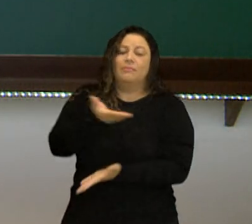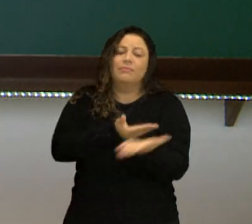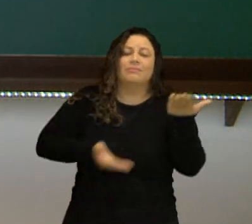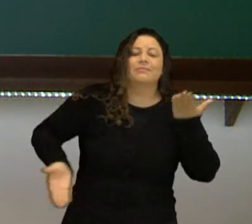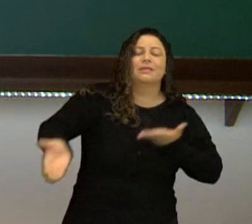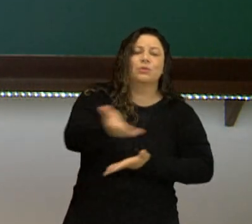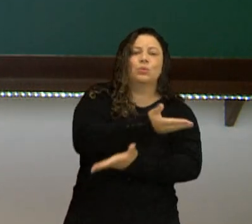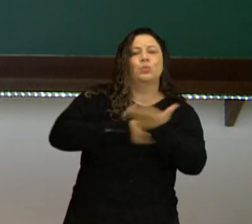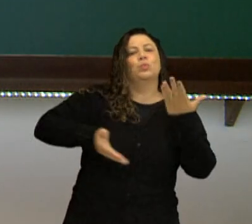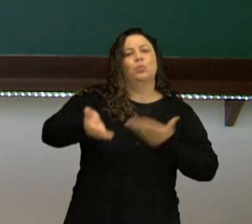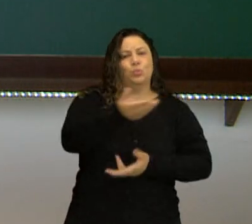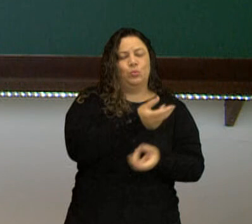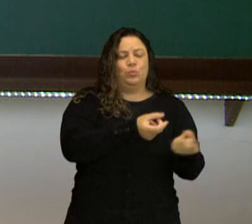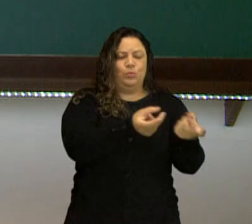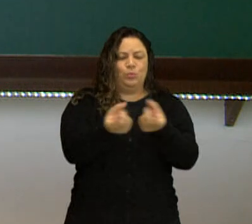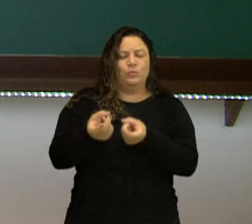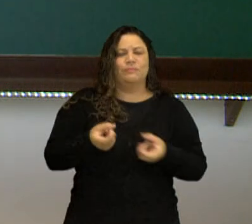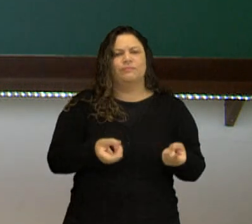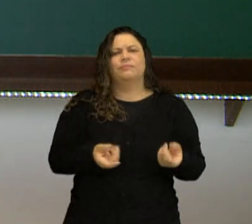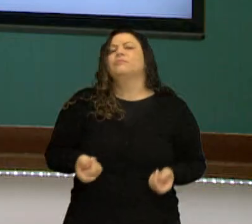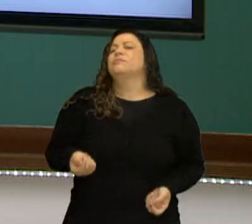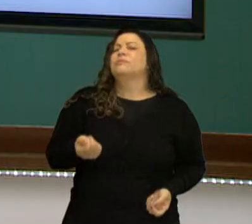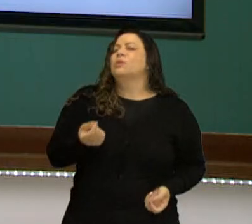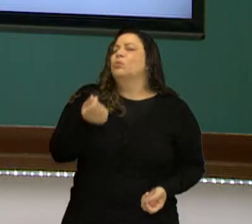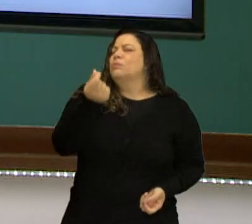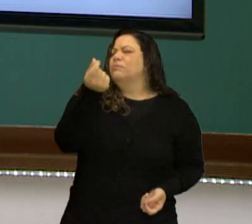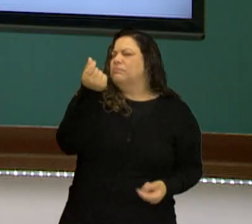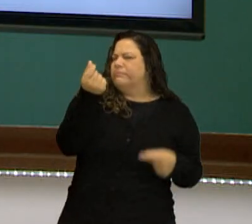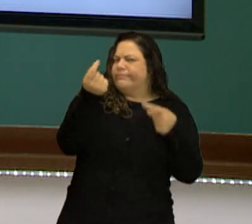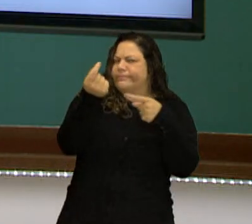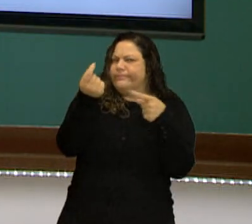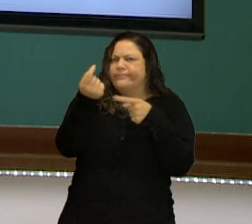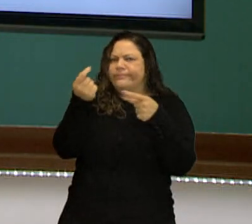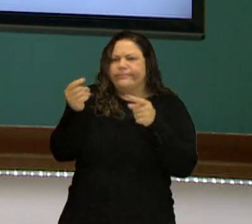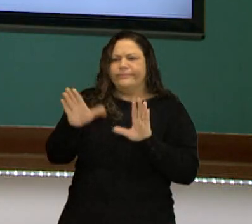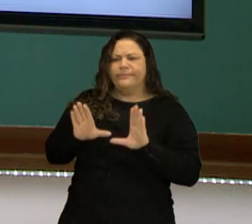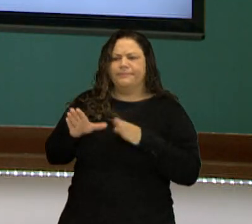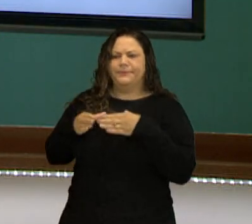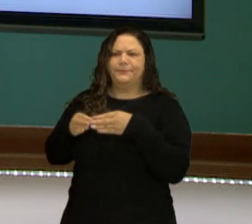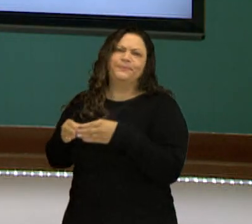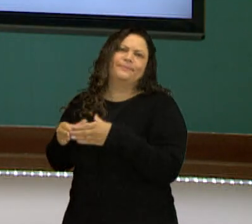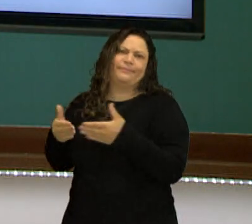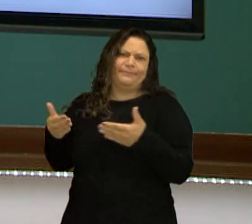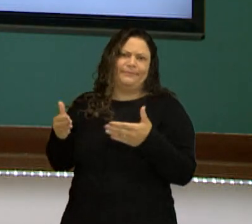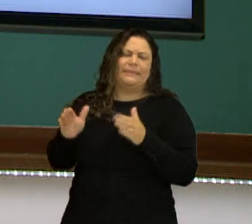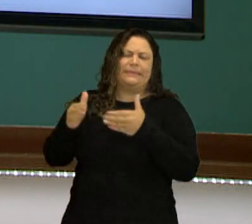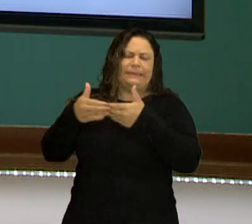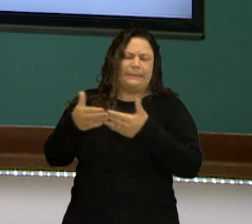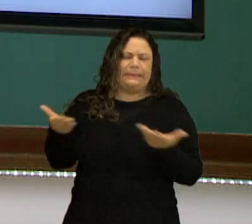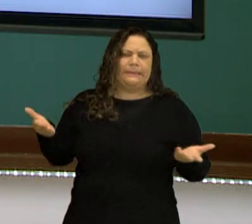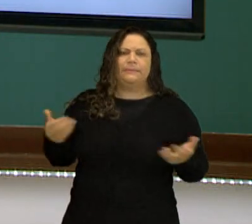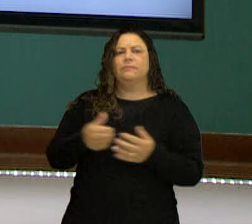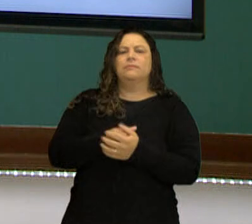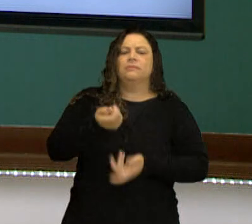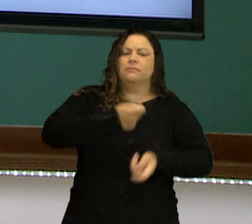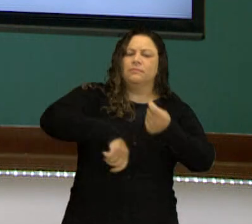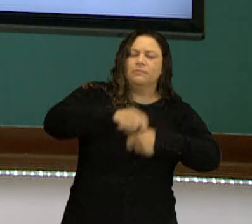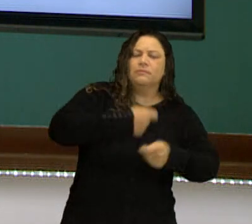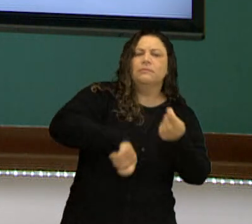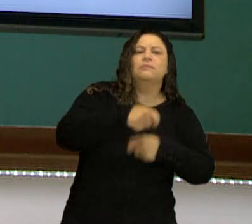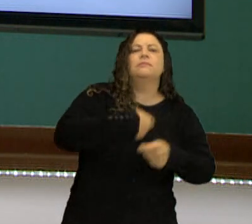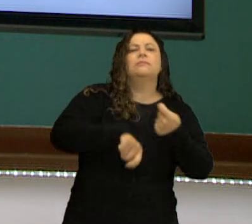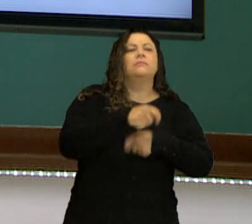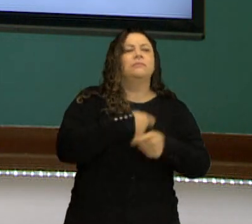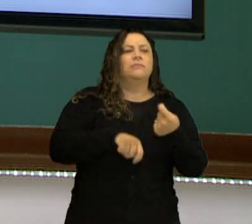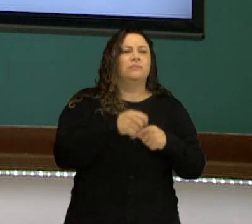lembrando vocês também que o uso do dinheiro ele era muito restrito nessas negociações, nessas trocas comerciais.